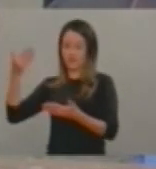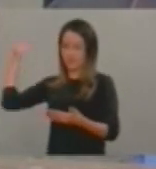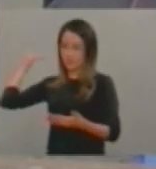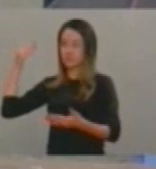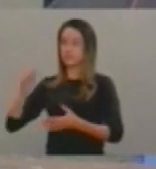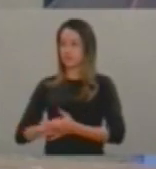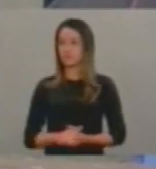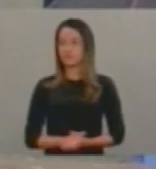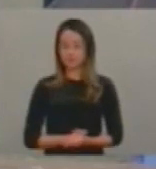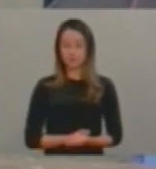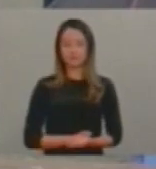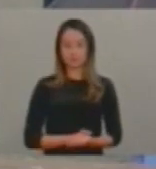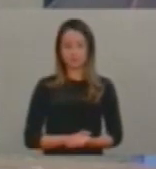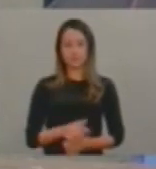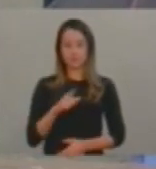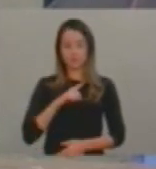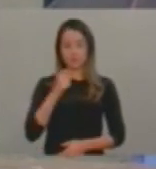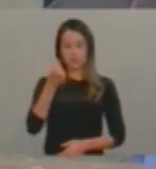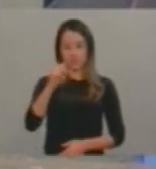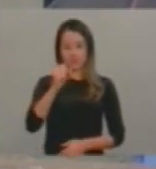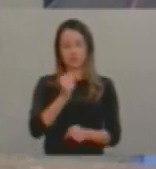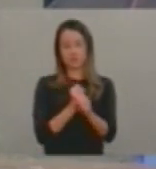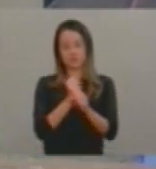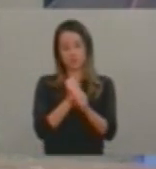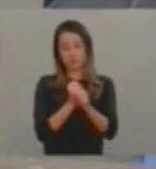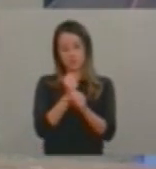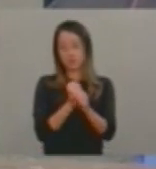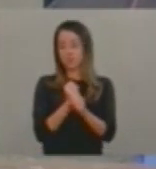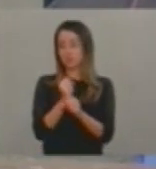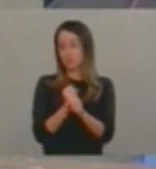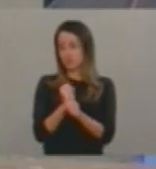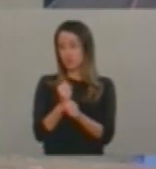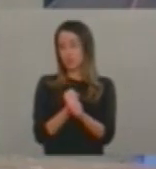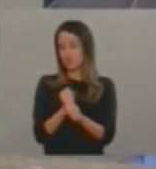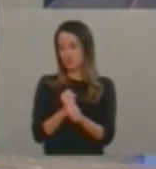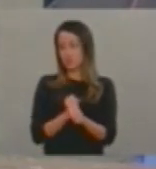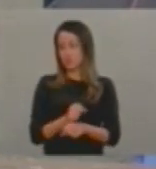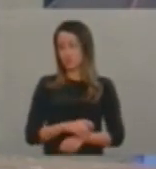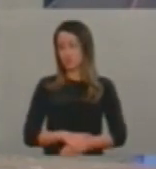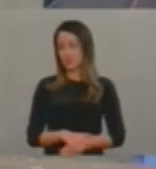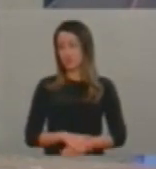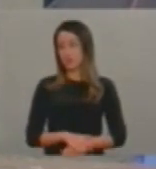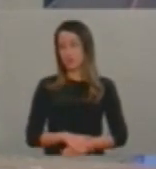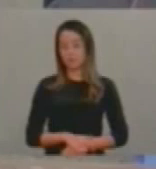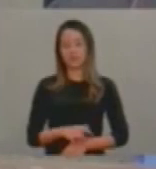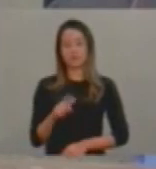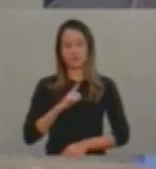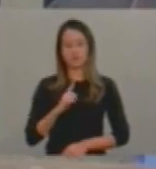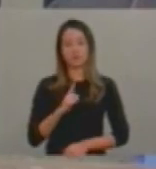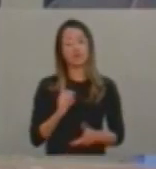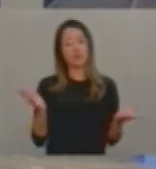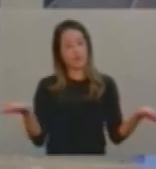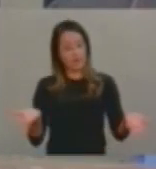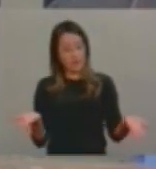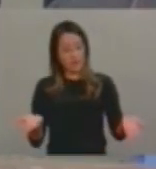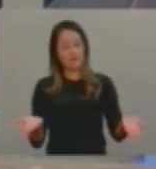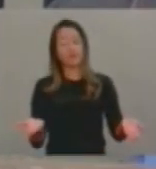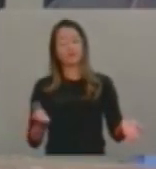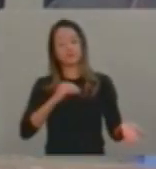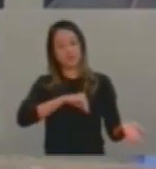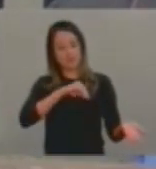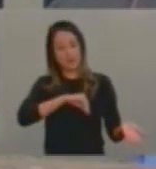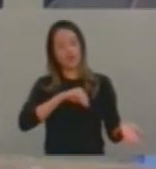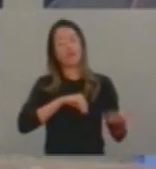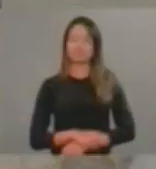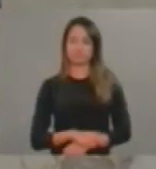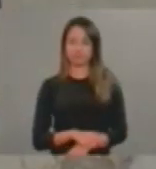que nos 8 anos de Tarso Gereissati, os servidores do estado tiveram perdas de salário em mais